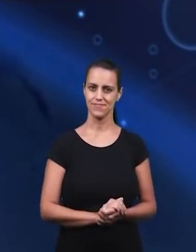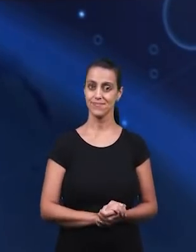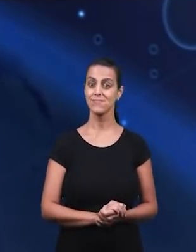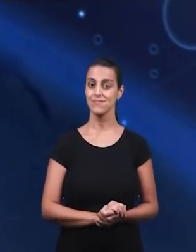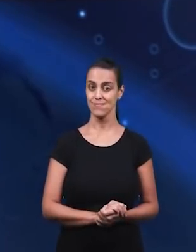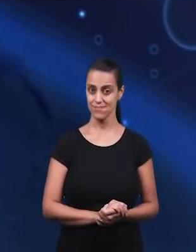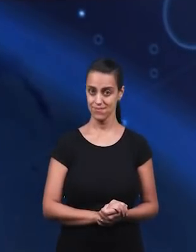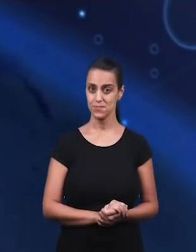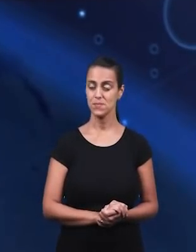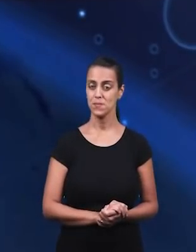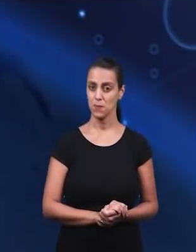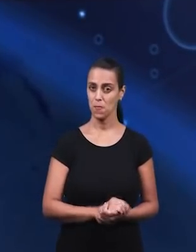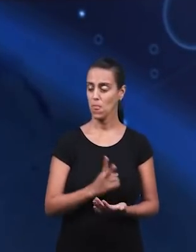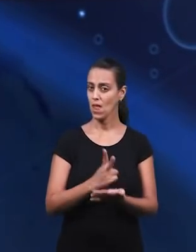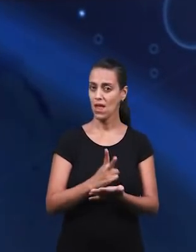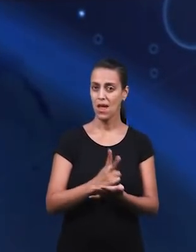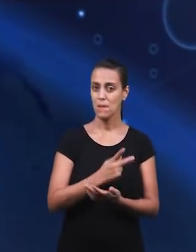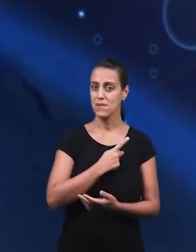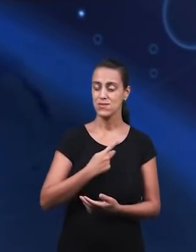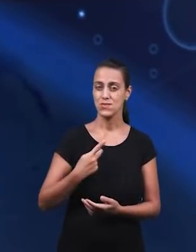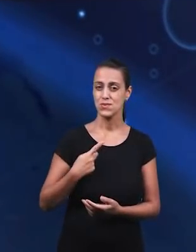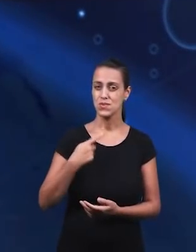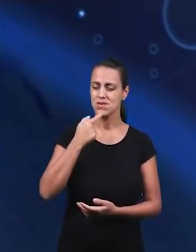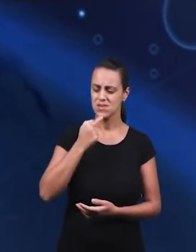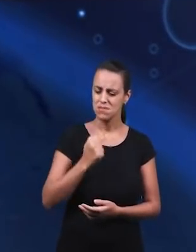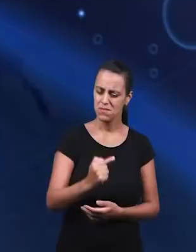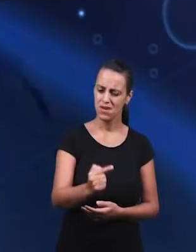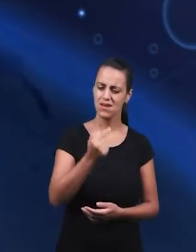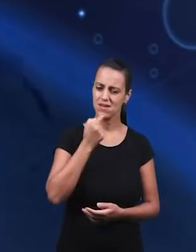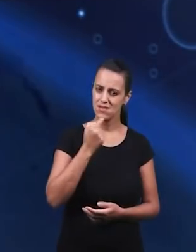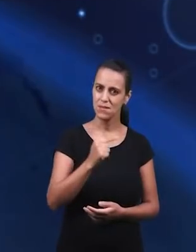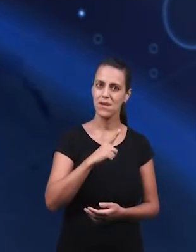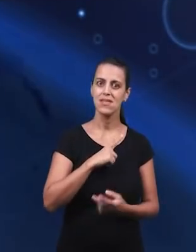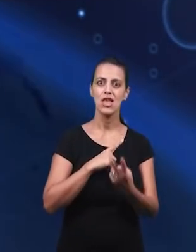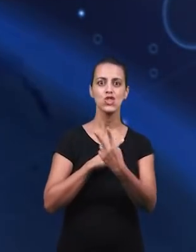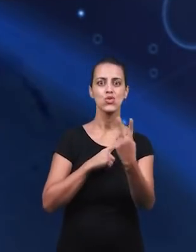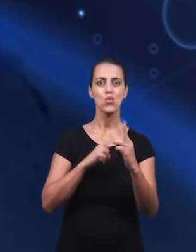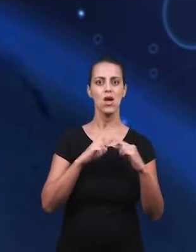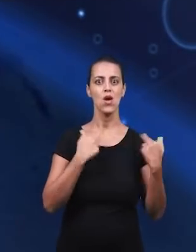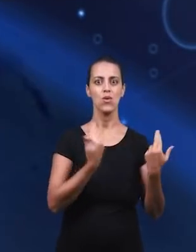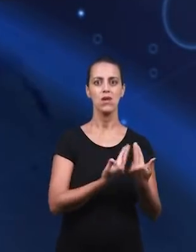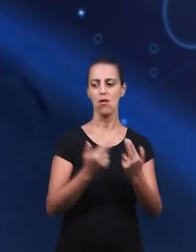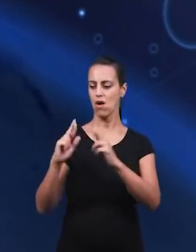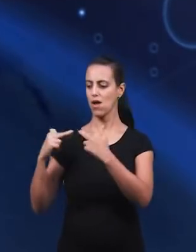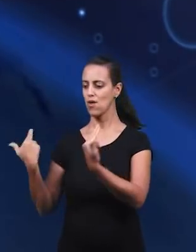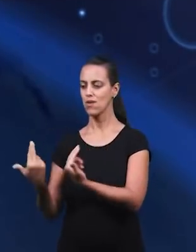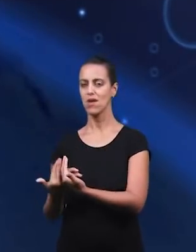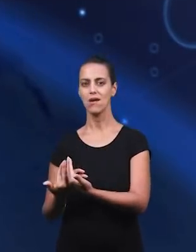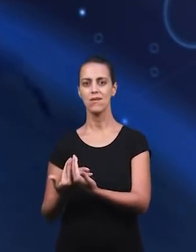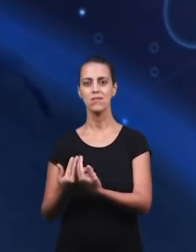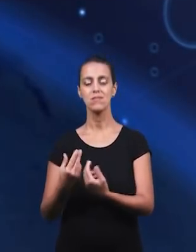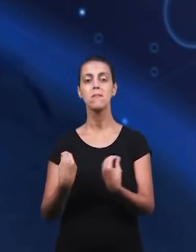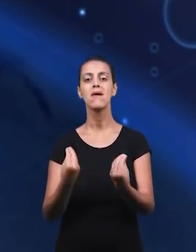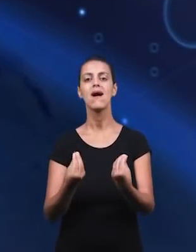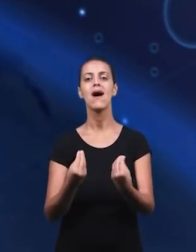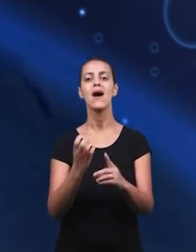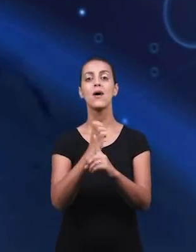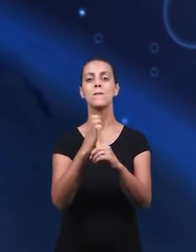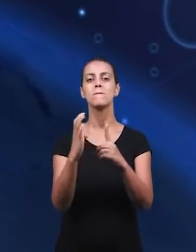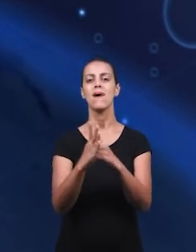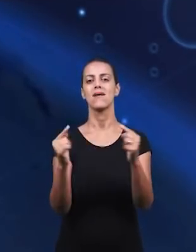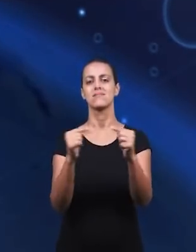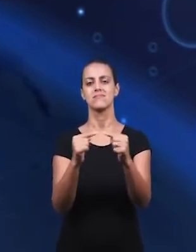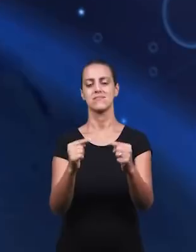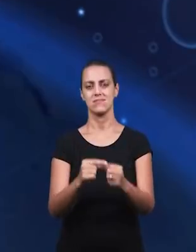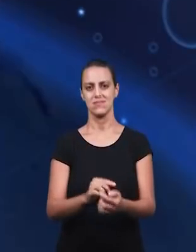feita pelo pastor, semanalmente nós estamos fazendo 2 reuniões só para tratar das respostas da Escola